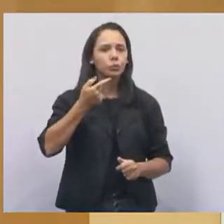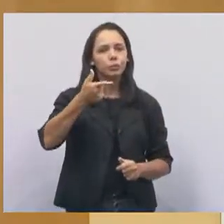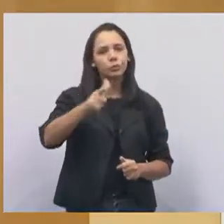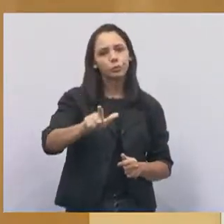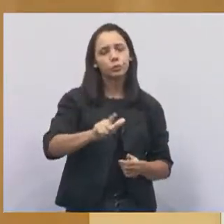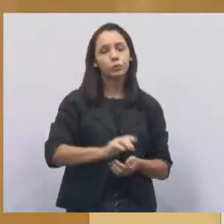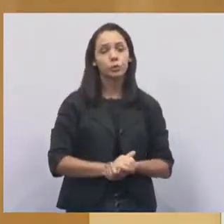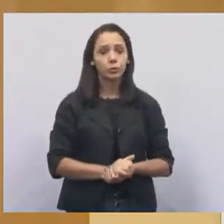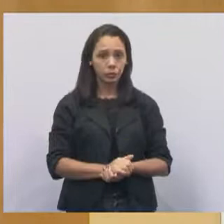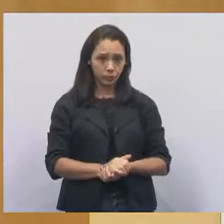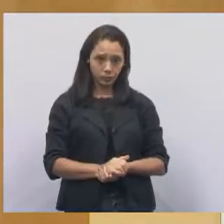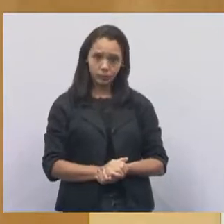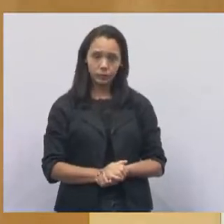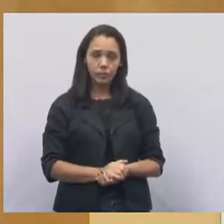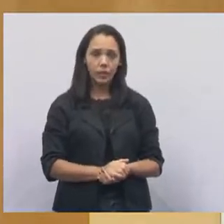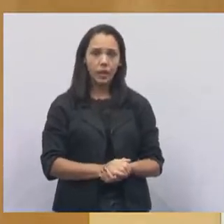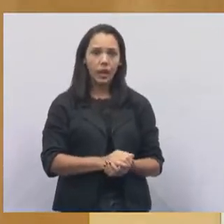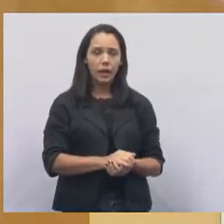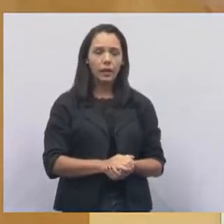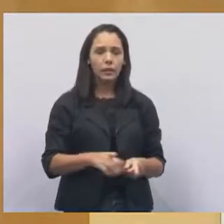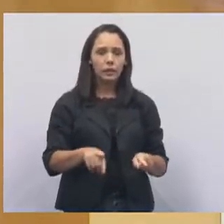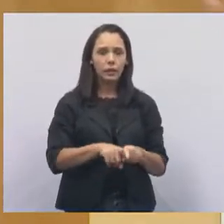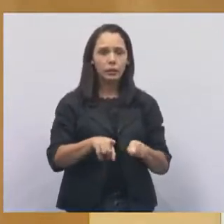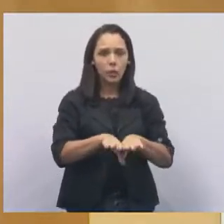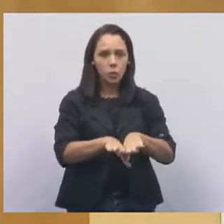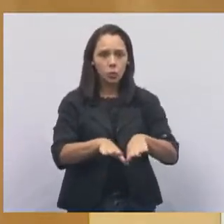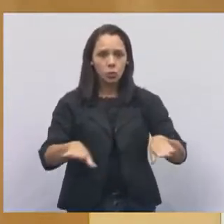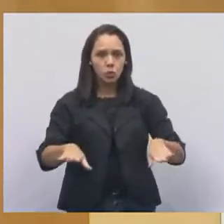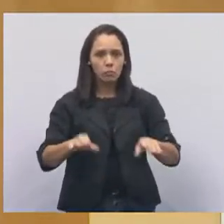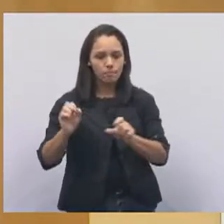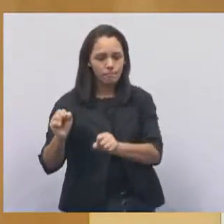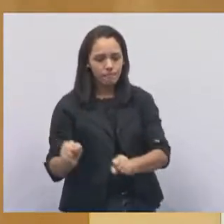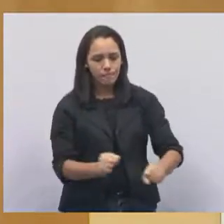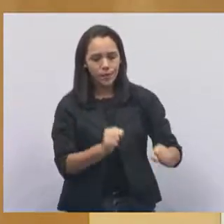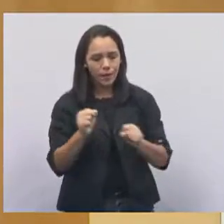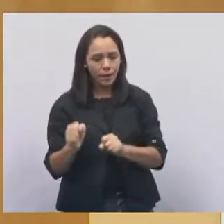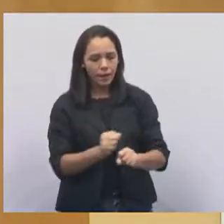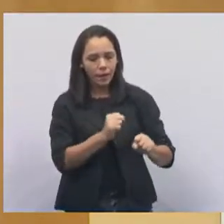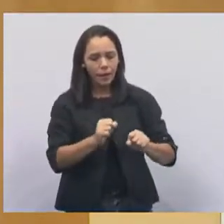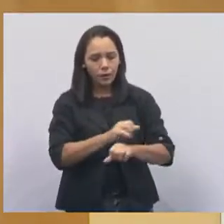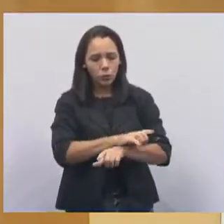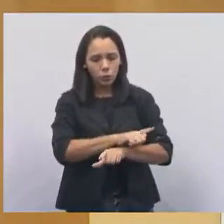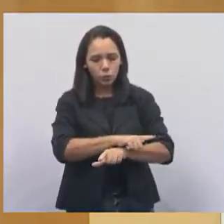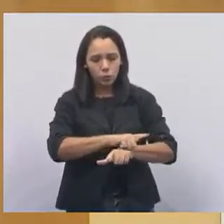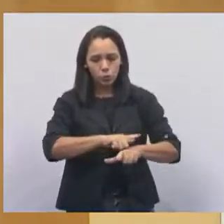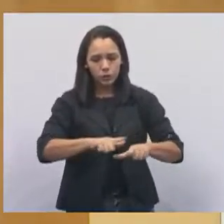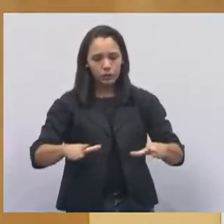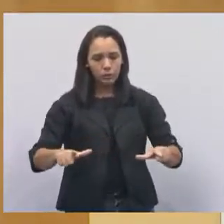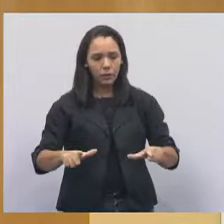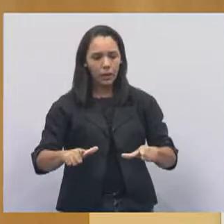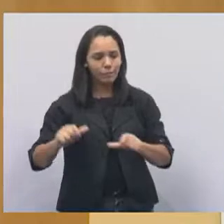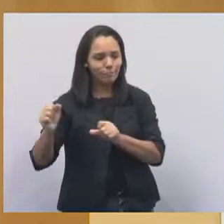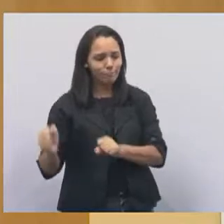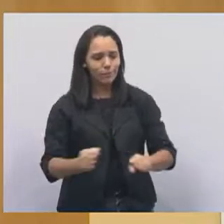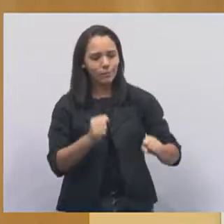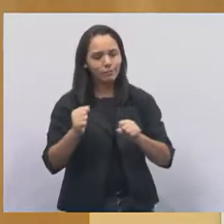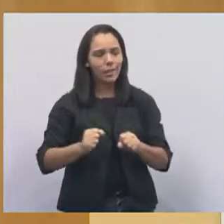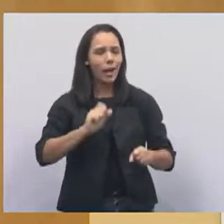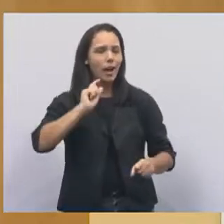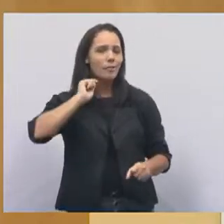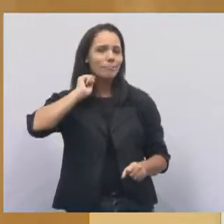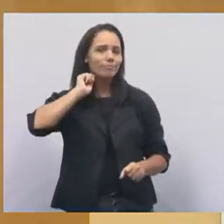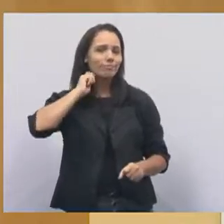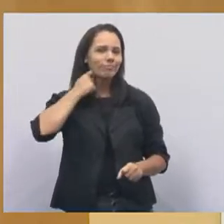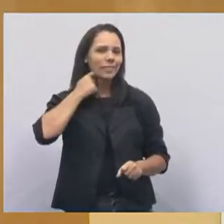tem alguma parte molhada você vai aquele negócio que aquele risco Preto né que é uma beleza você tem que lavar tudo de novo mas esse é o menor né